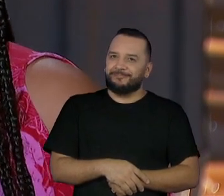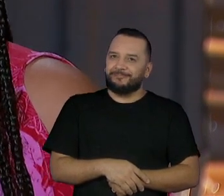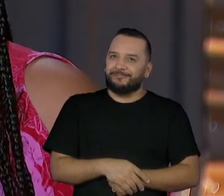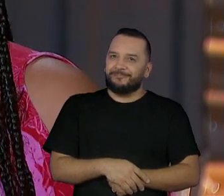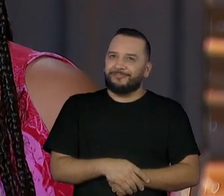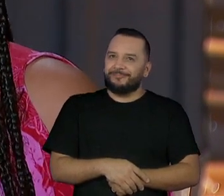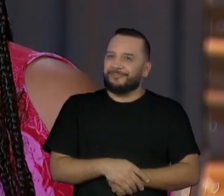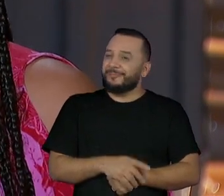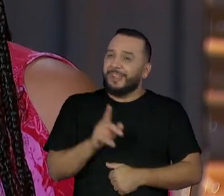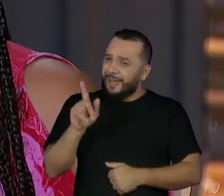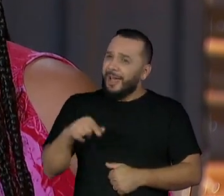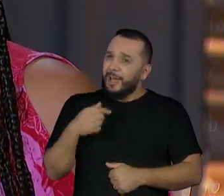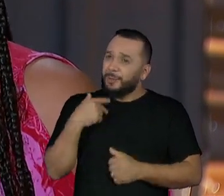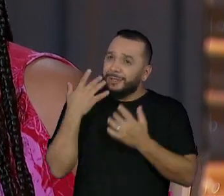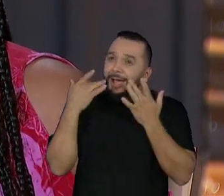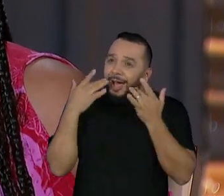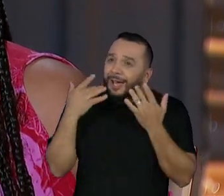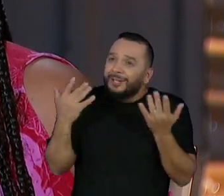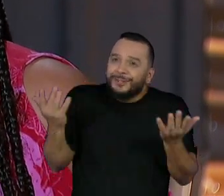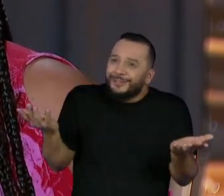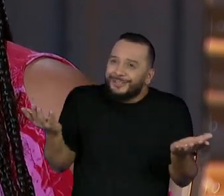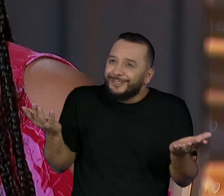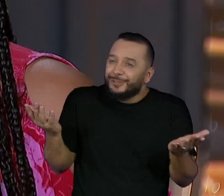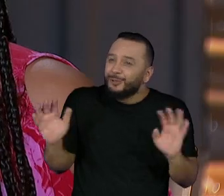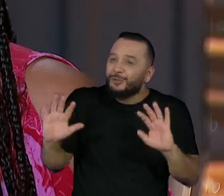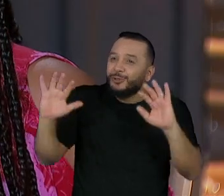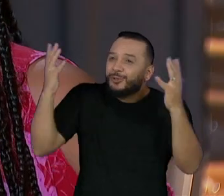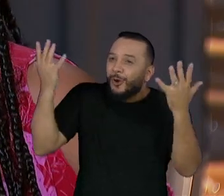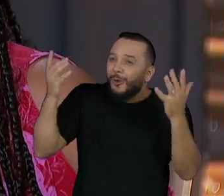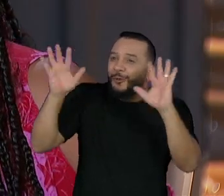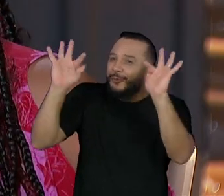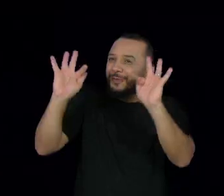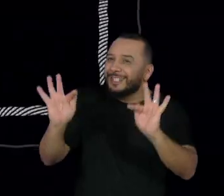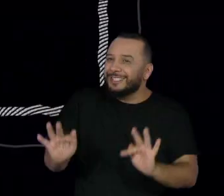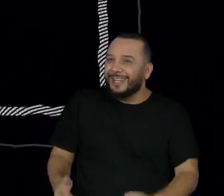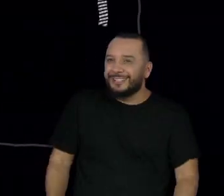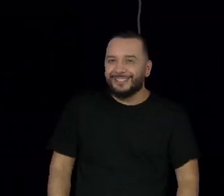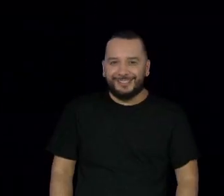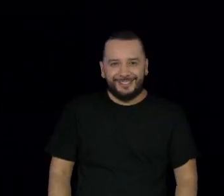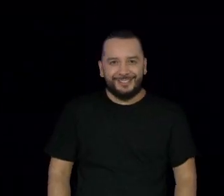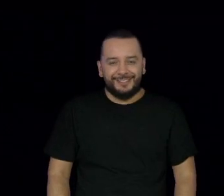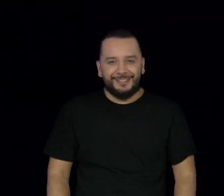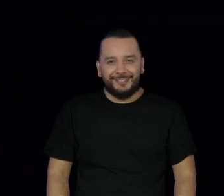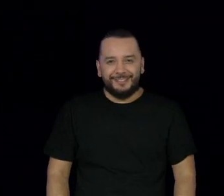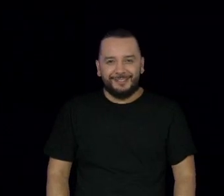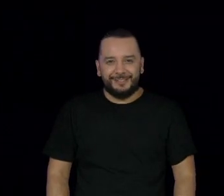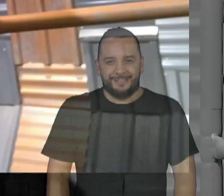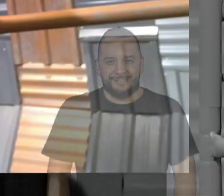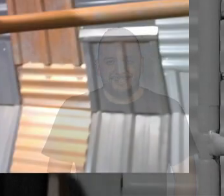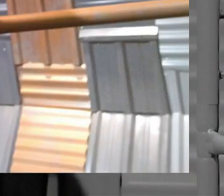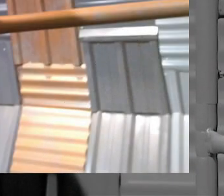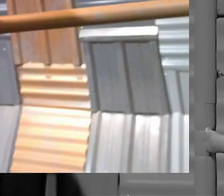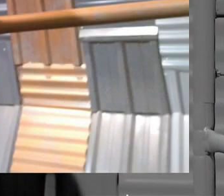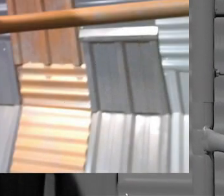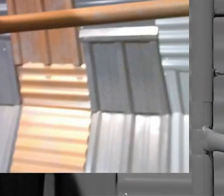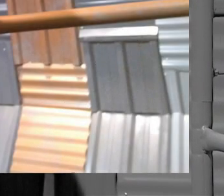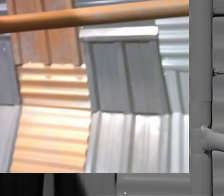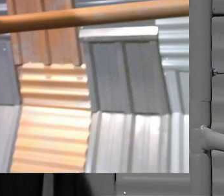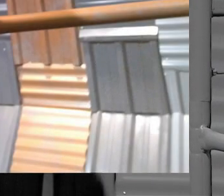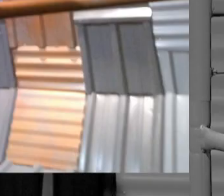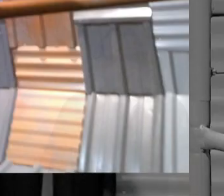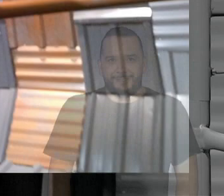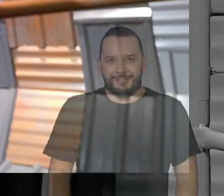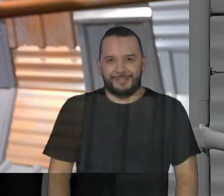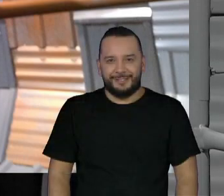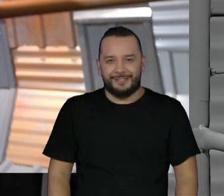É esse espetáculo de teatro. E a felicidade.